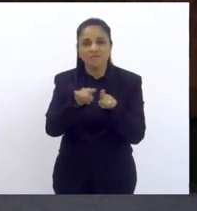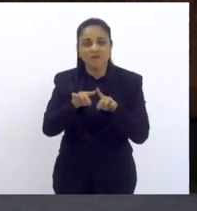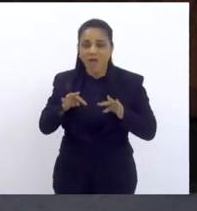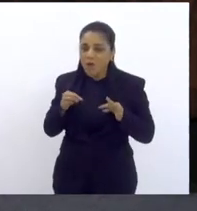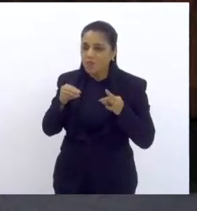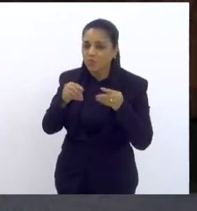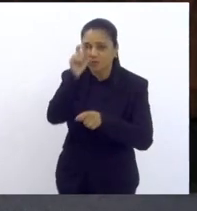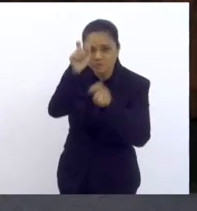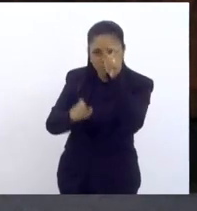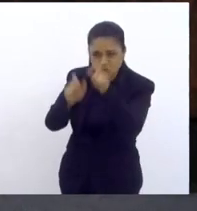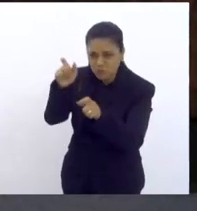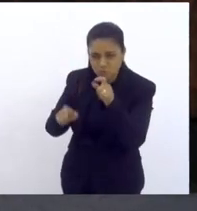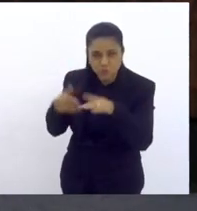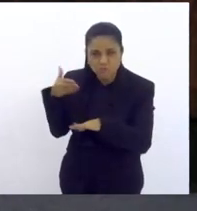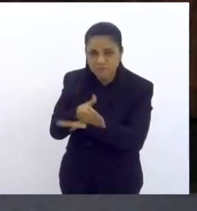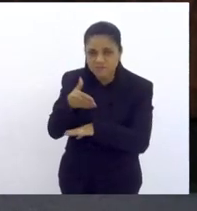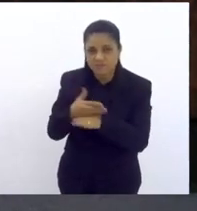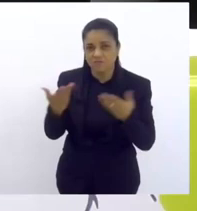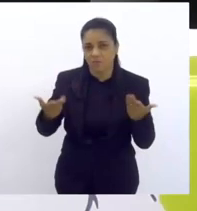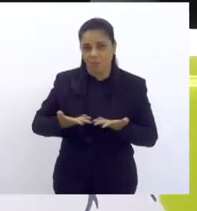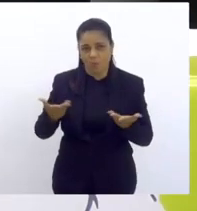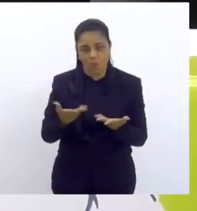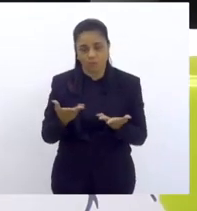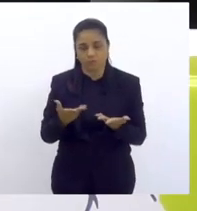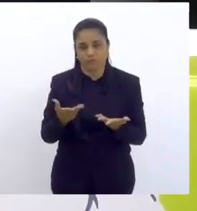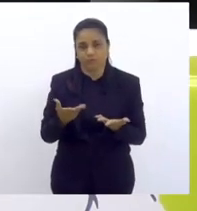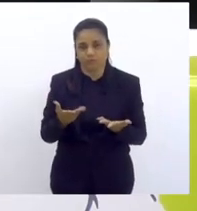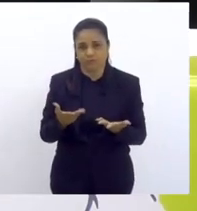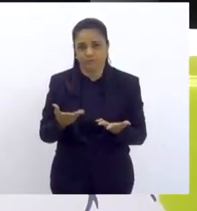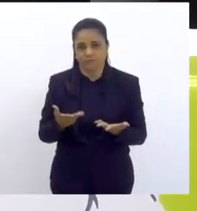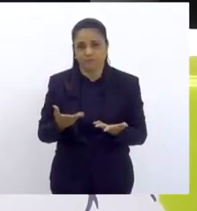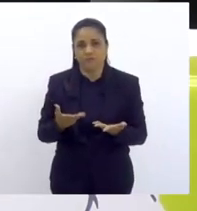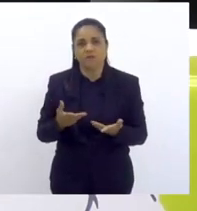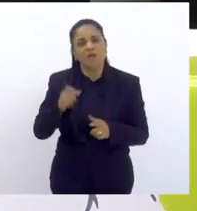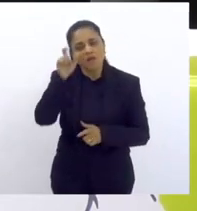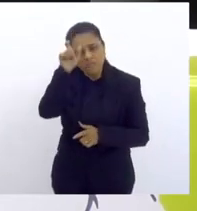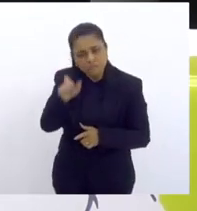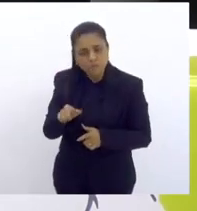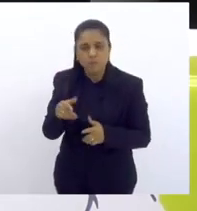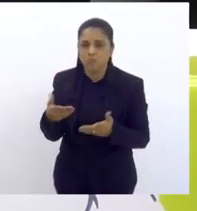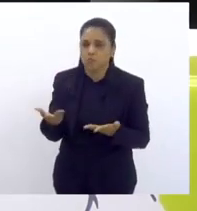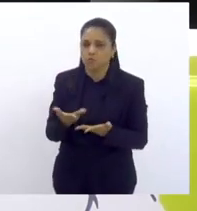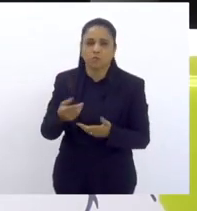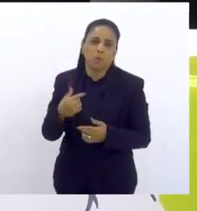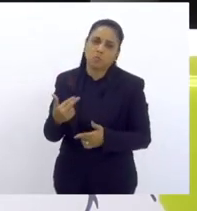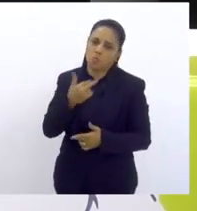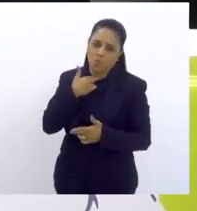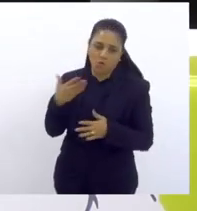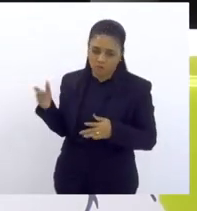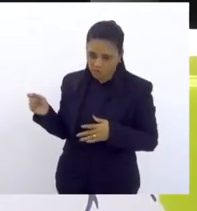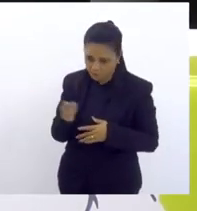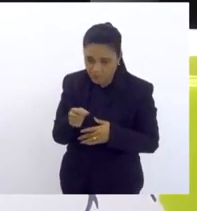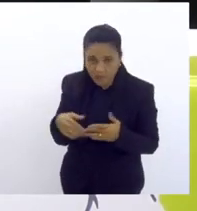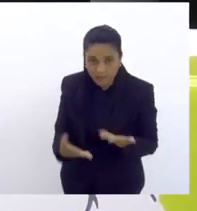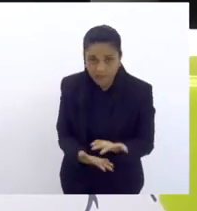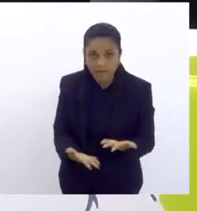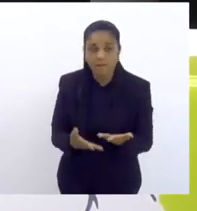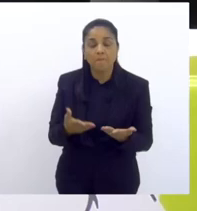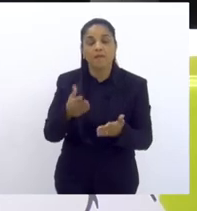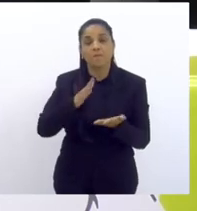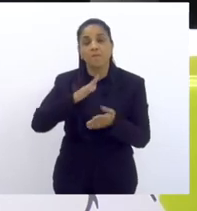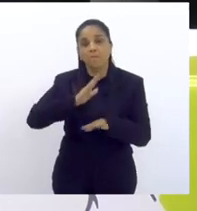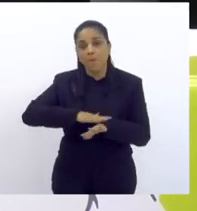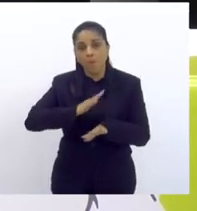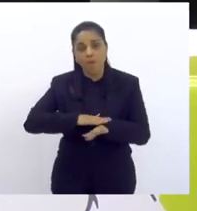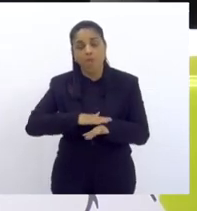todos os que se fazem presentes e até os que não se não pudemos fazer presente mas que em algum momento